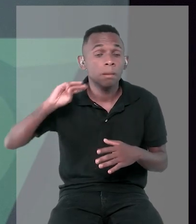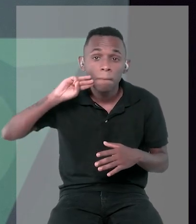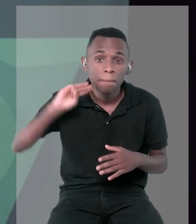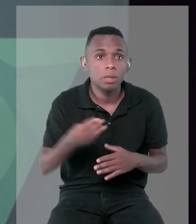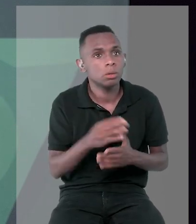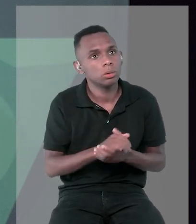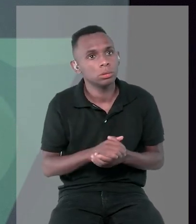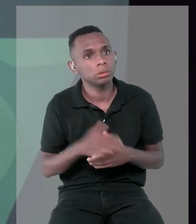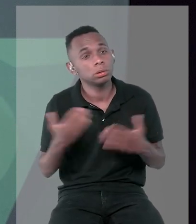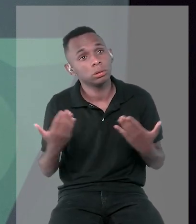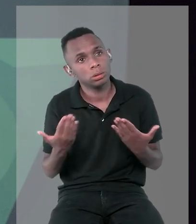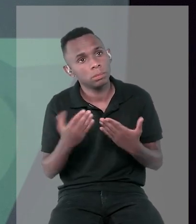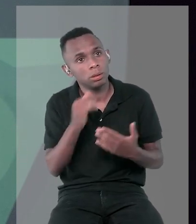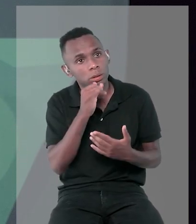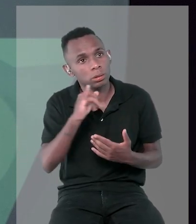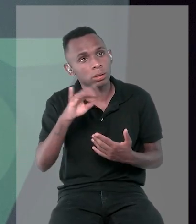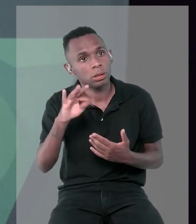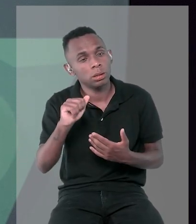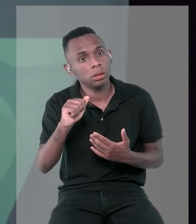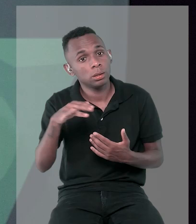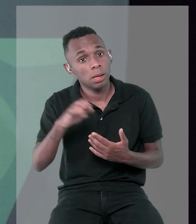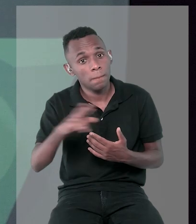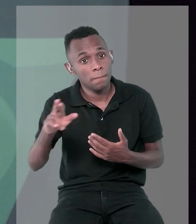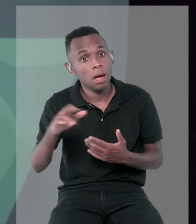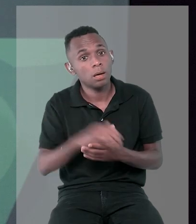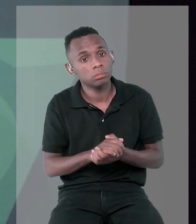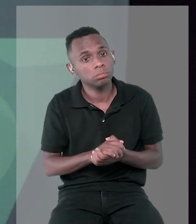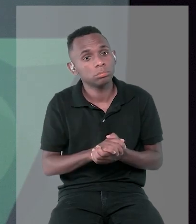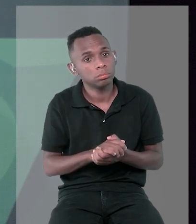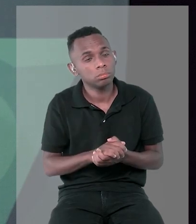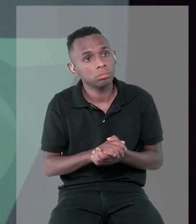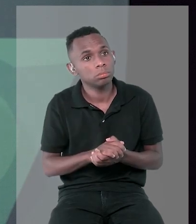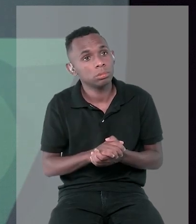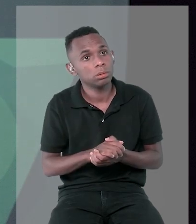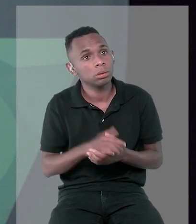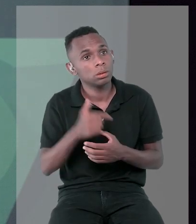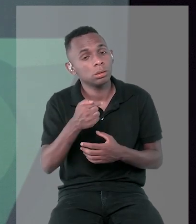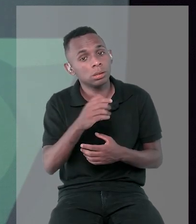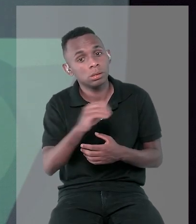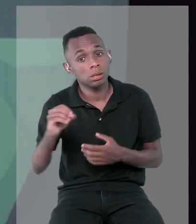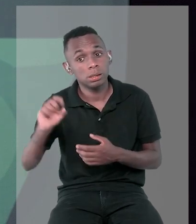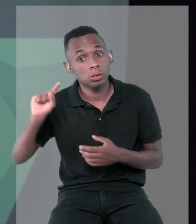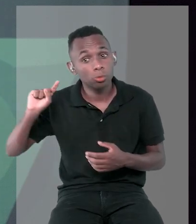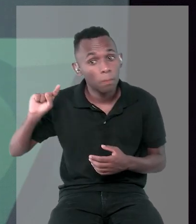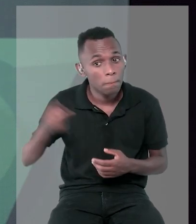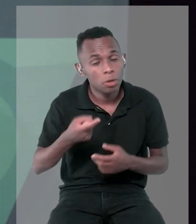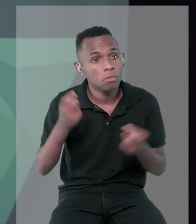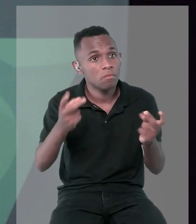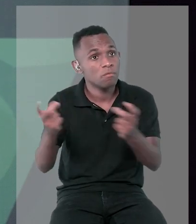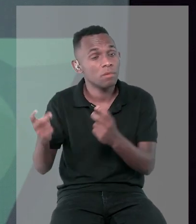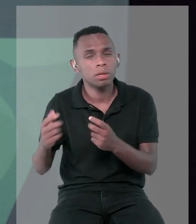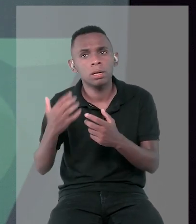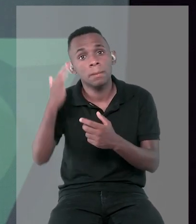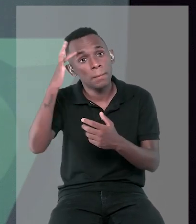espantados com o Itamar, que está aí hoje, né, falando lá no Minas, mas com 700.000. Agora, vocês imaginam o